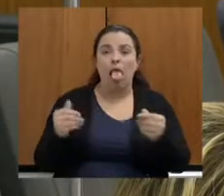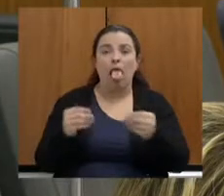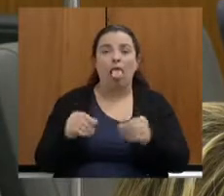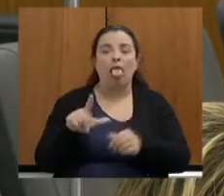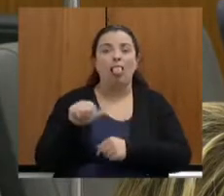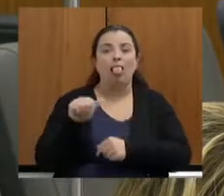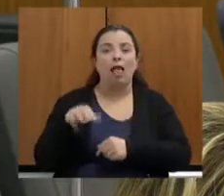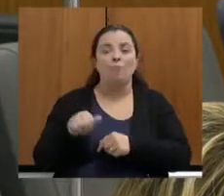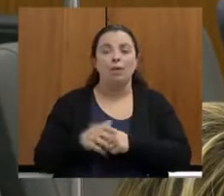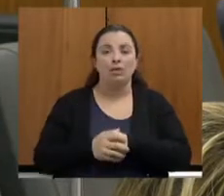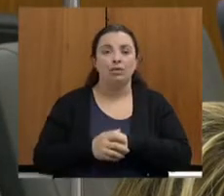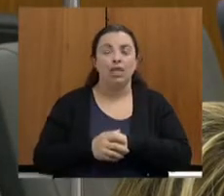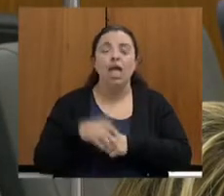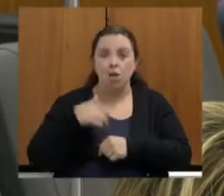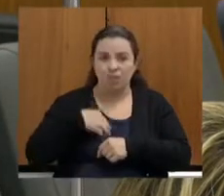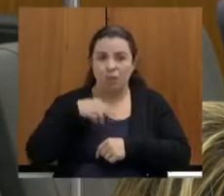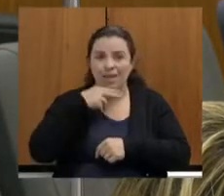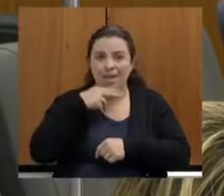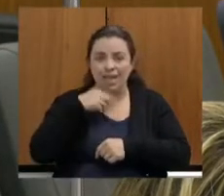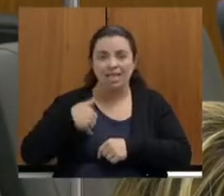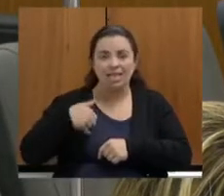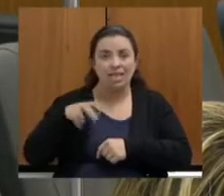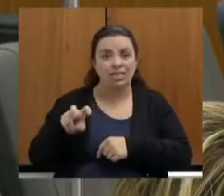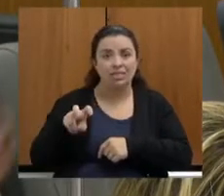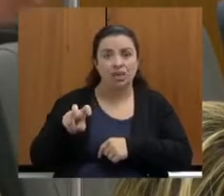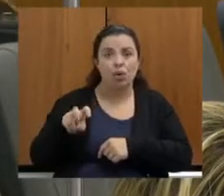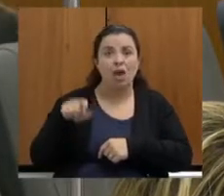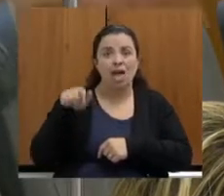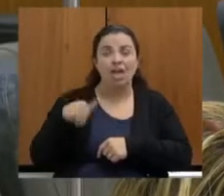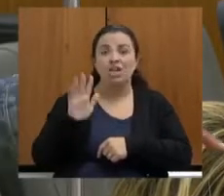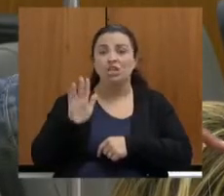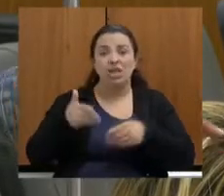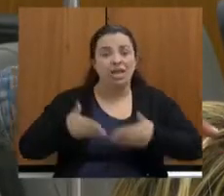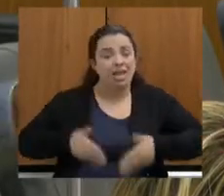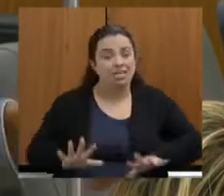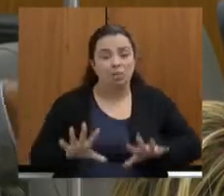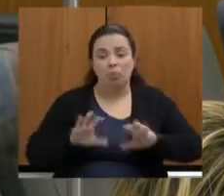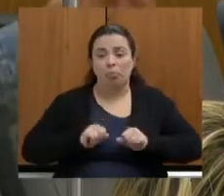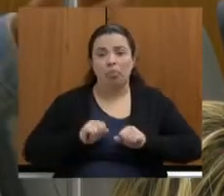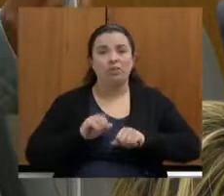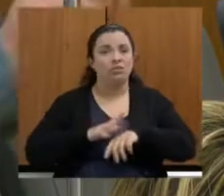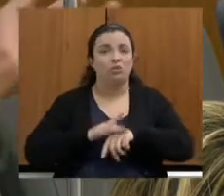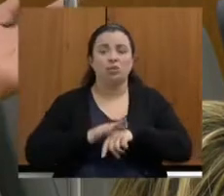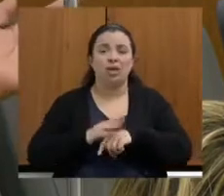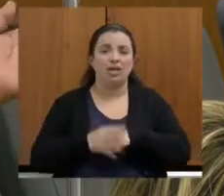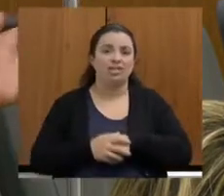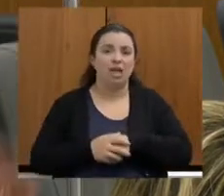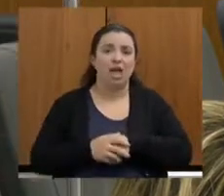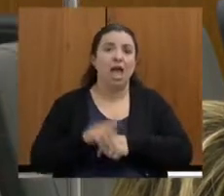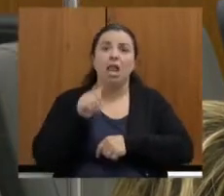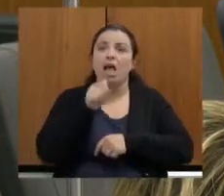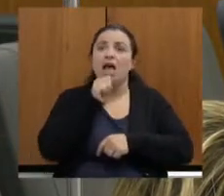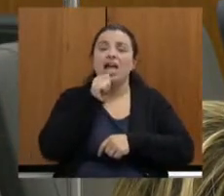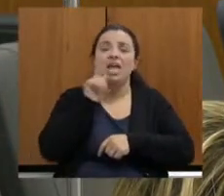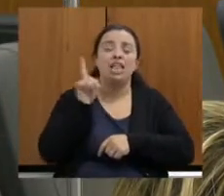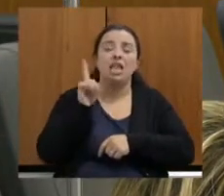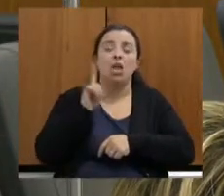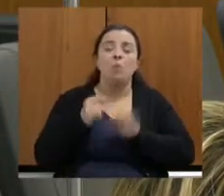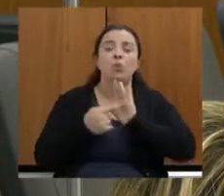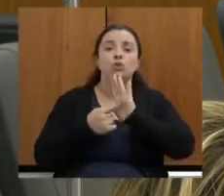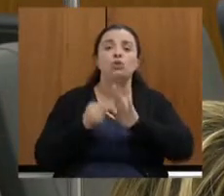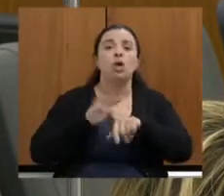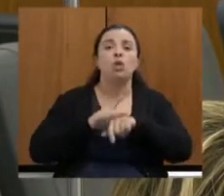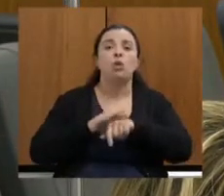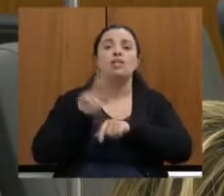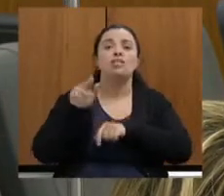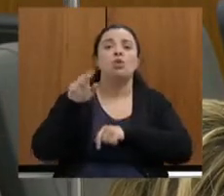nasceu contaminada ela só ainda não foi manifestada como a Sofia mas todos nós quem respira está